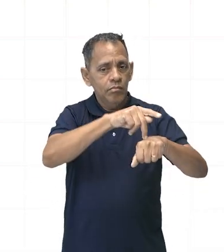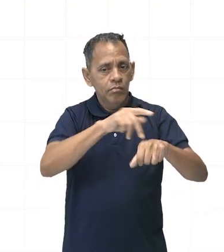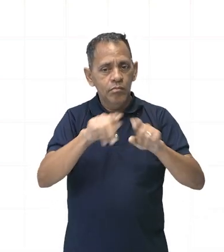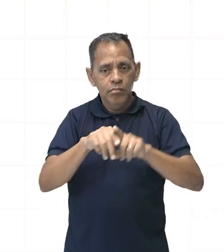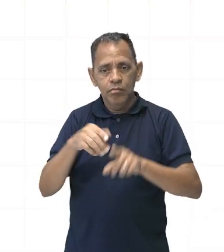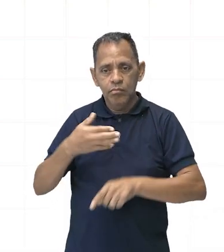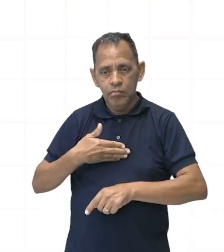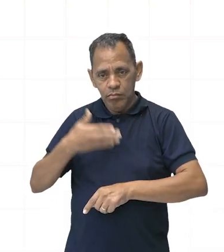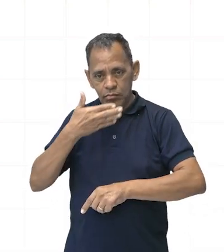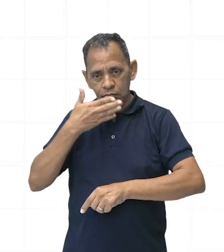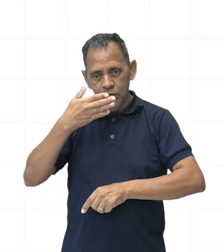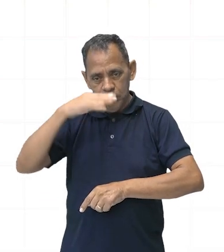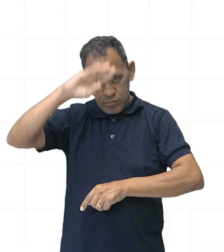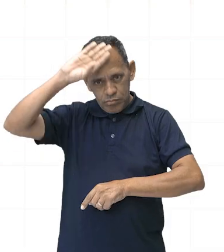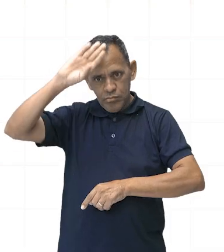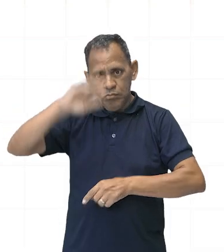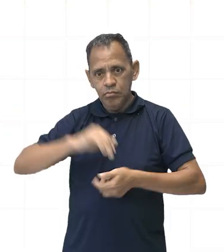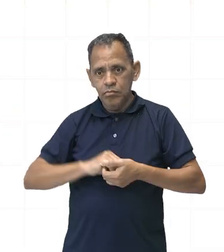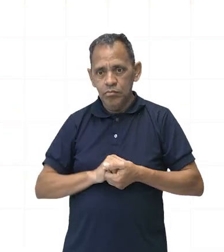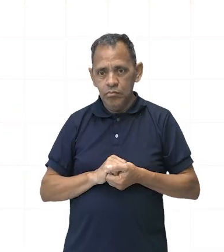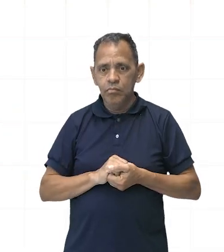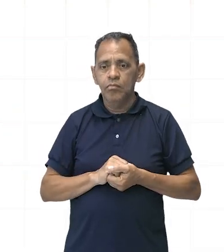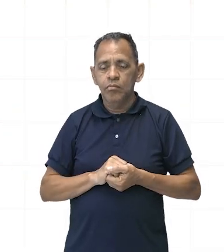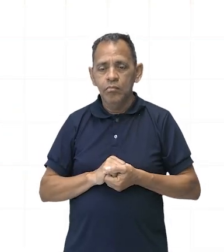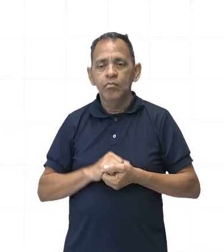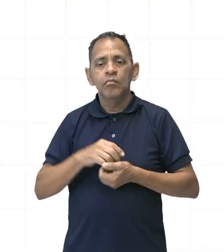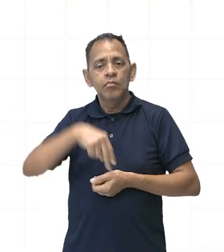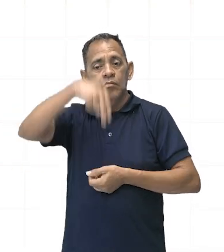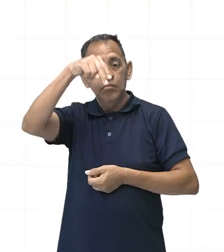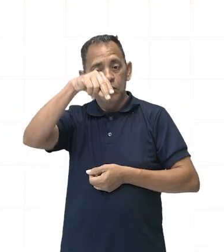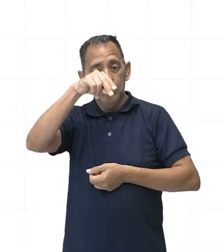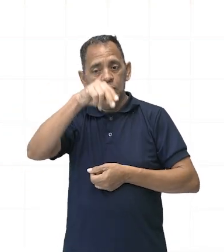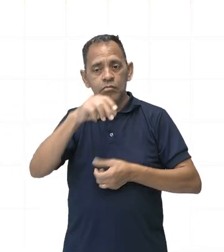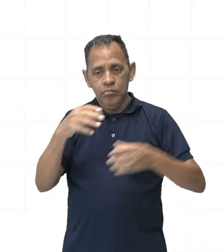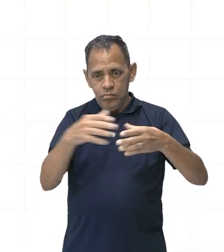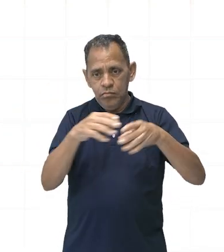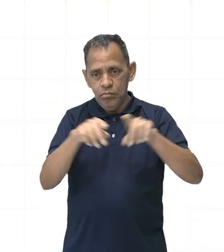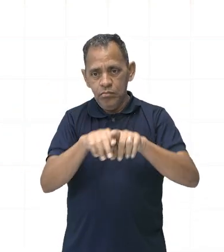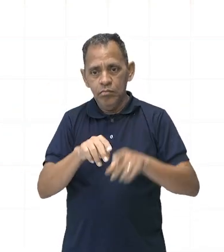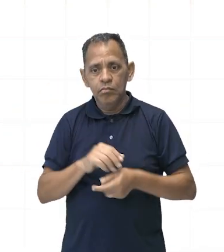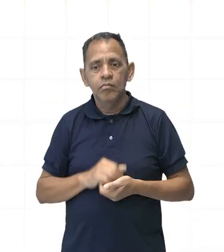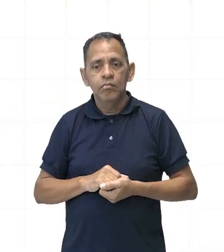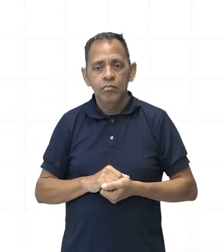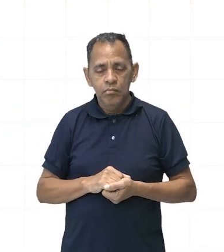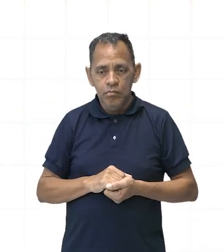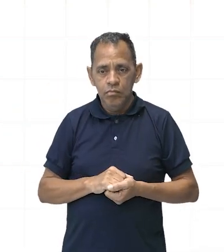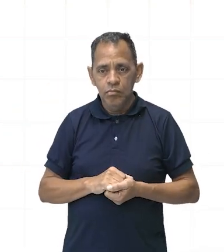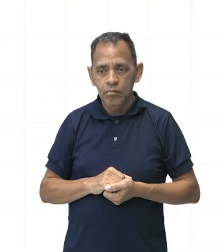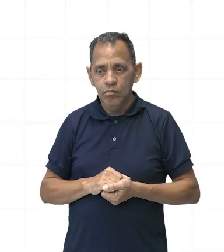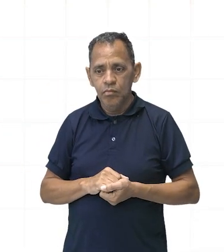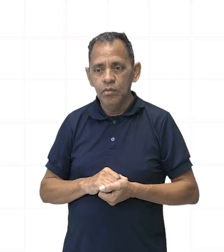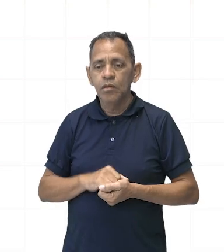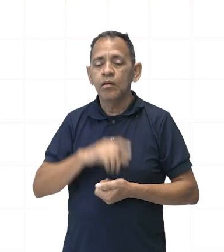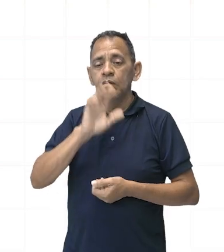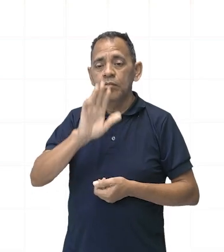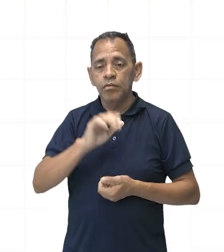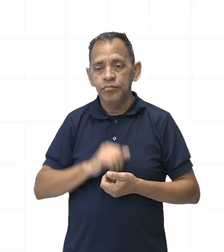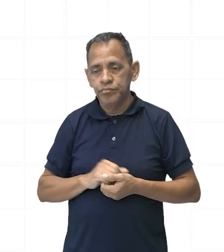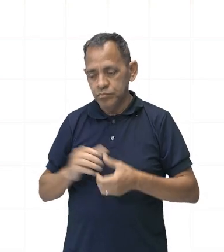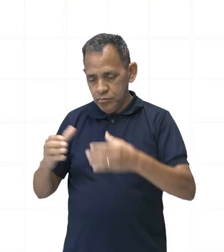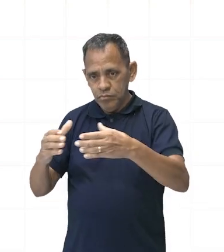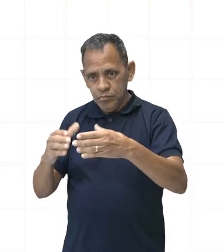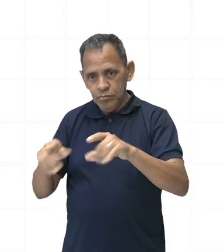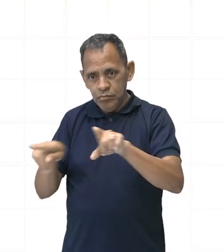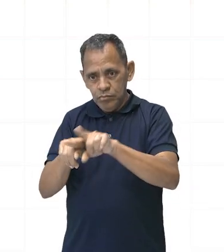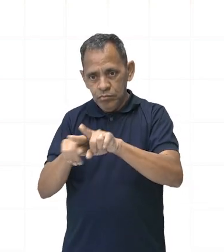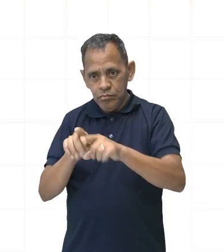região norte do Iraque. Agora, a maioria dos curdos, gente, é de orientação sunita. Tá? Os sunitas, eles são